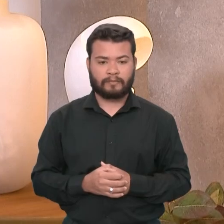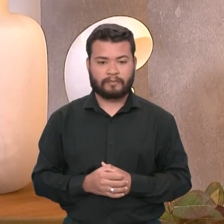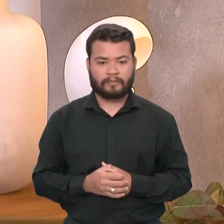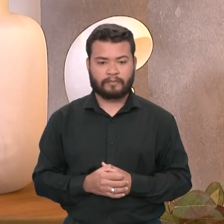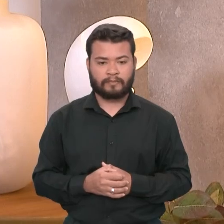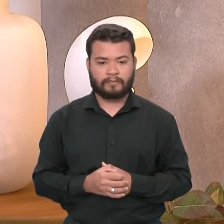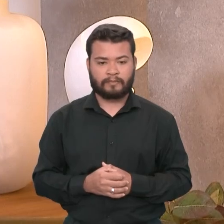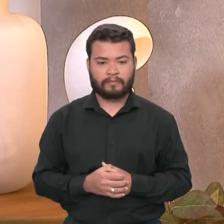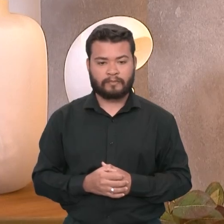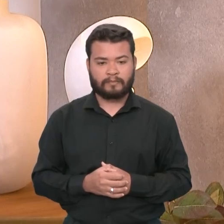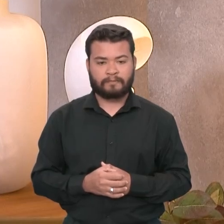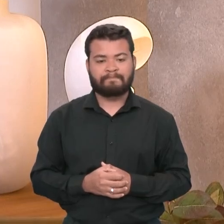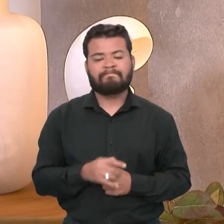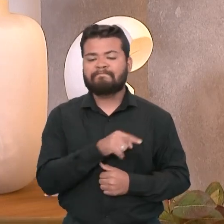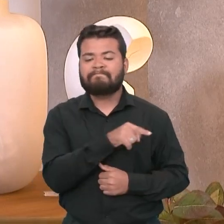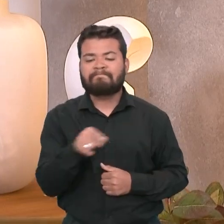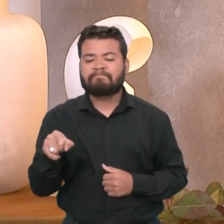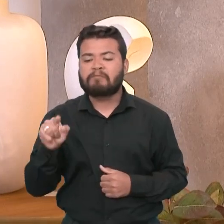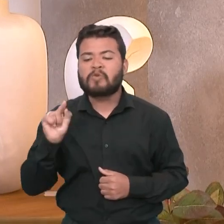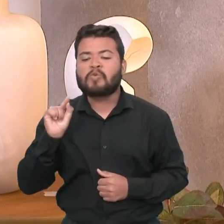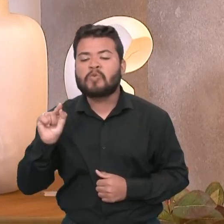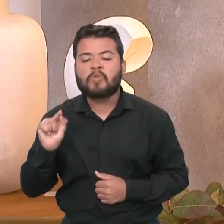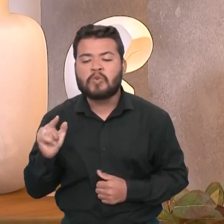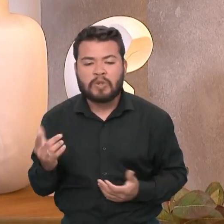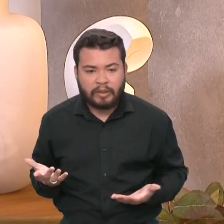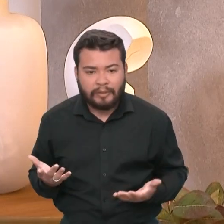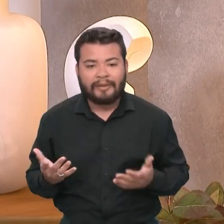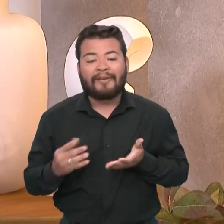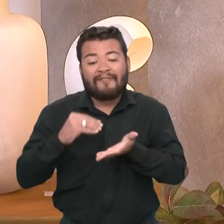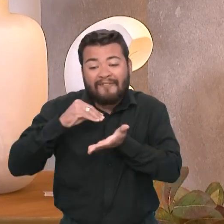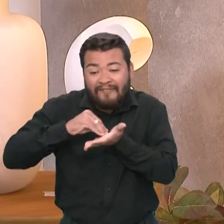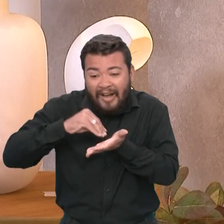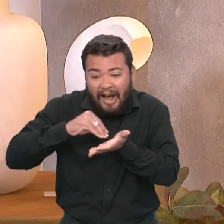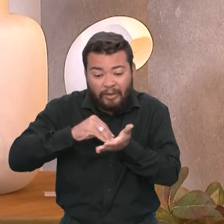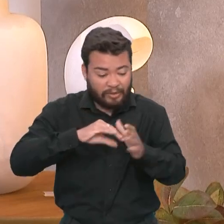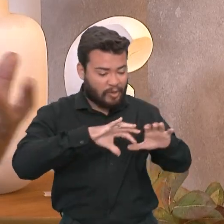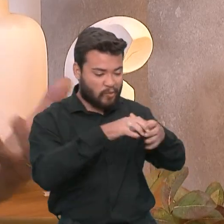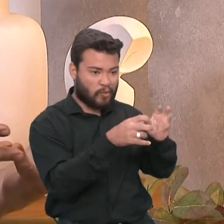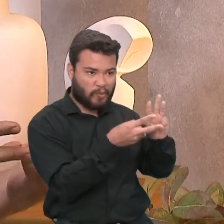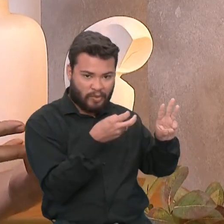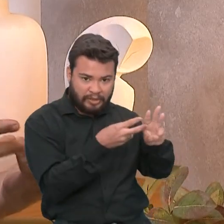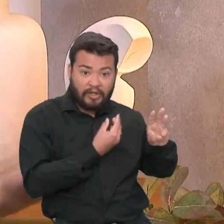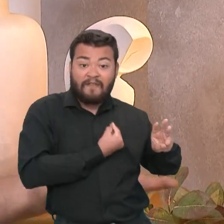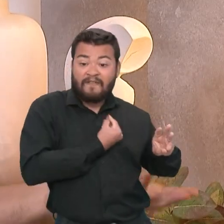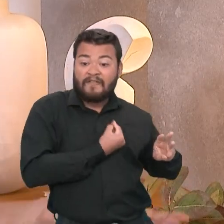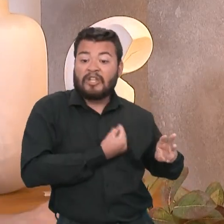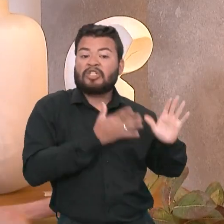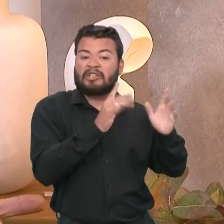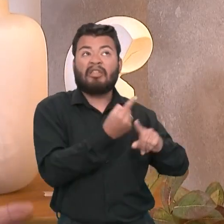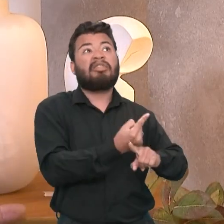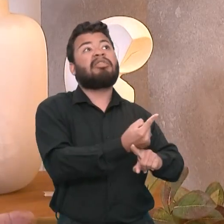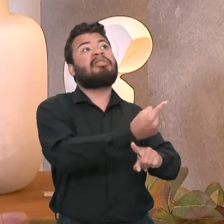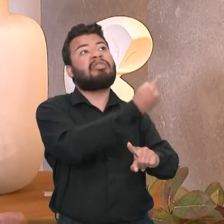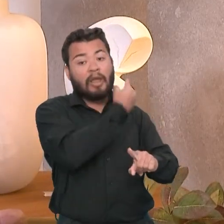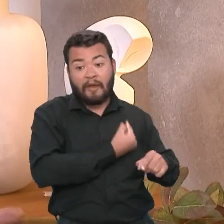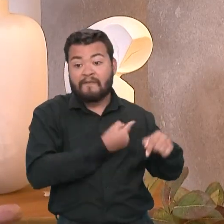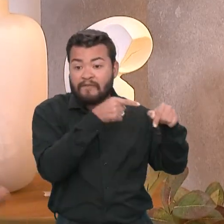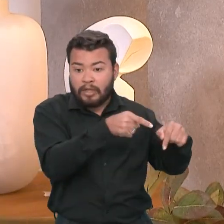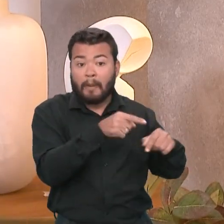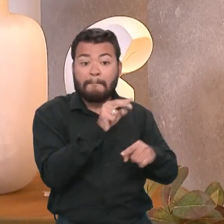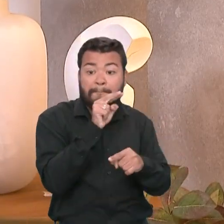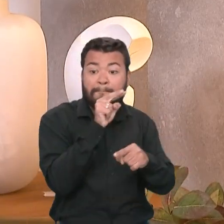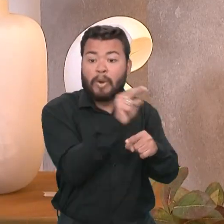falta de proteção direta para indígenas que já estão vivendo ali, que já estavam vivendo muito antes da época da